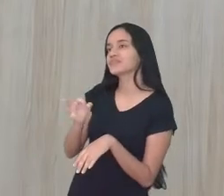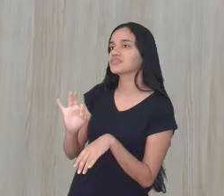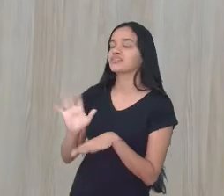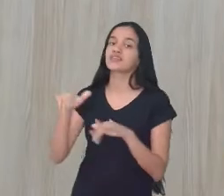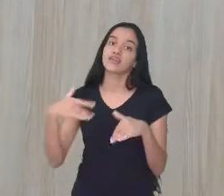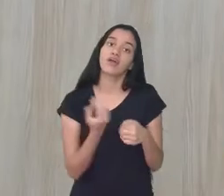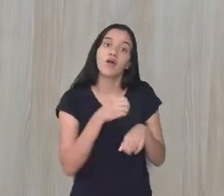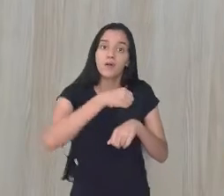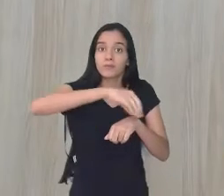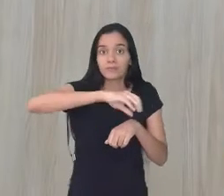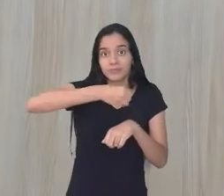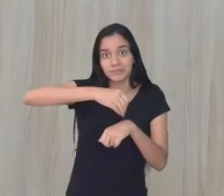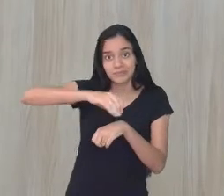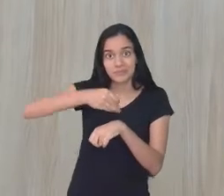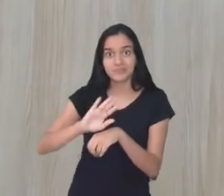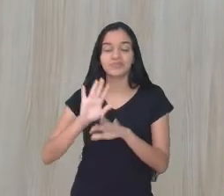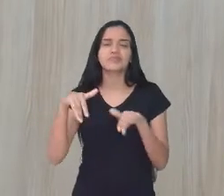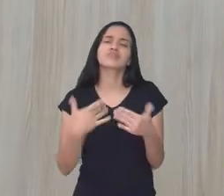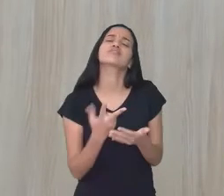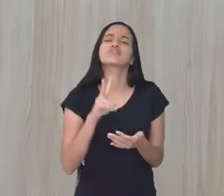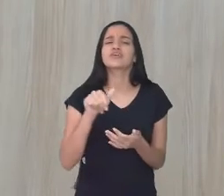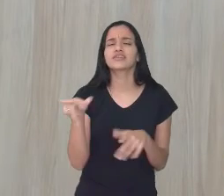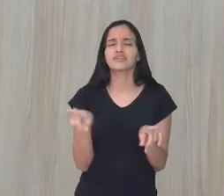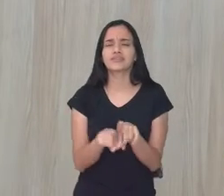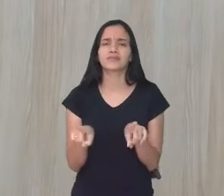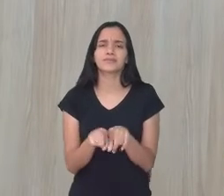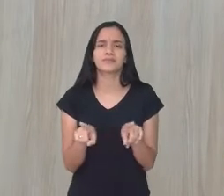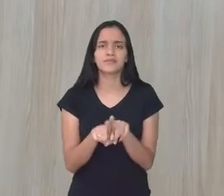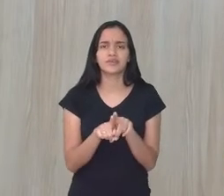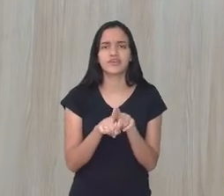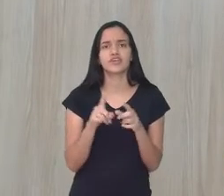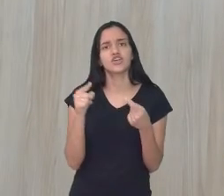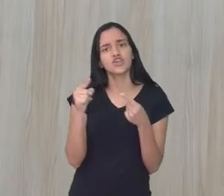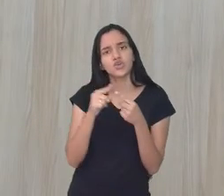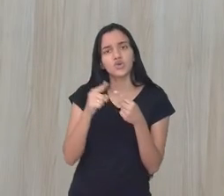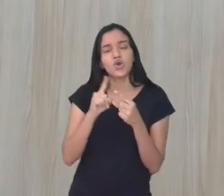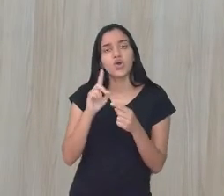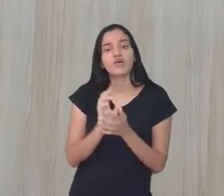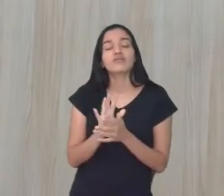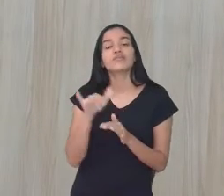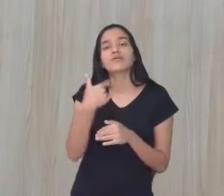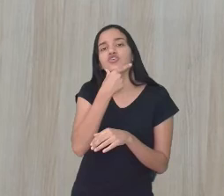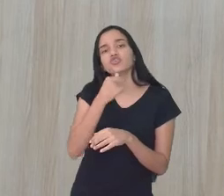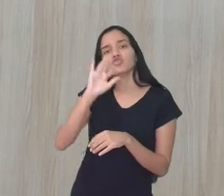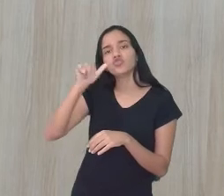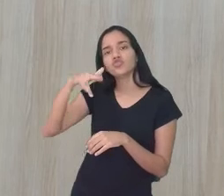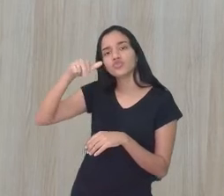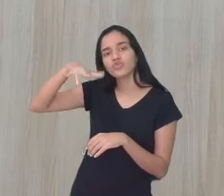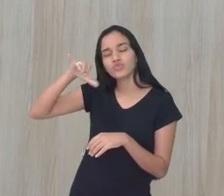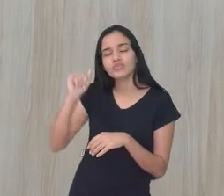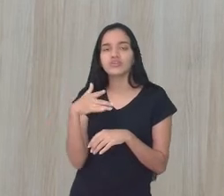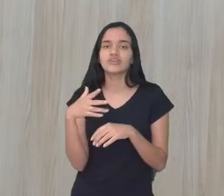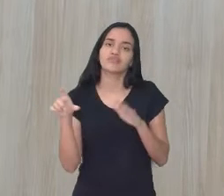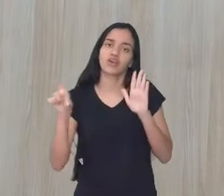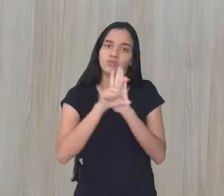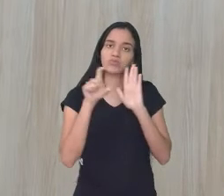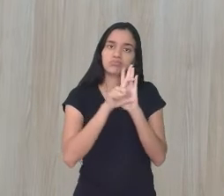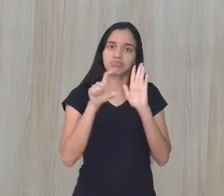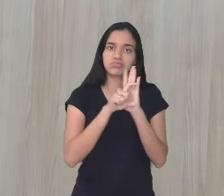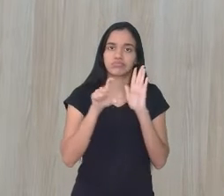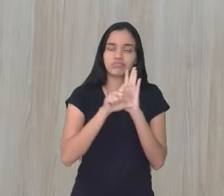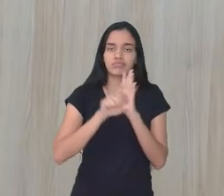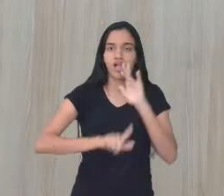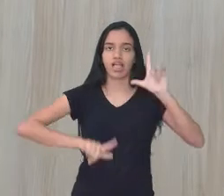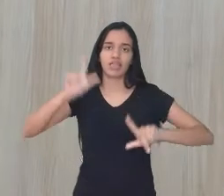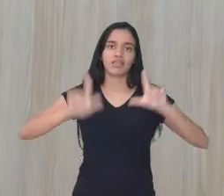Exatamente, o recado aí foi dado, né? Vai também, Juninho vai jogar os QR Codes na sua telinha, porque se você ainda não baixou o